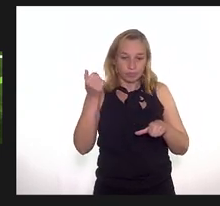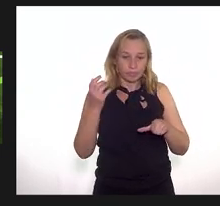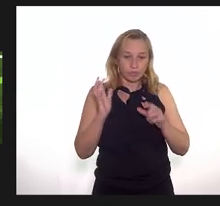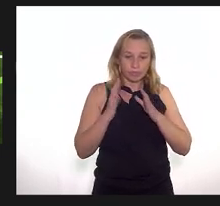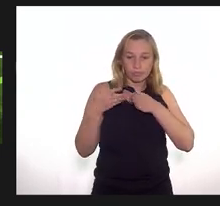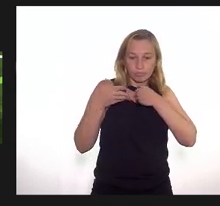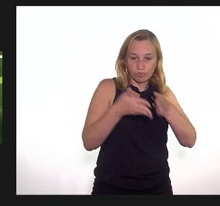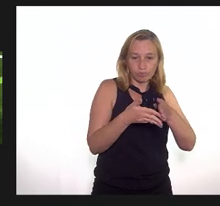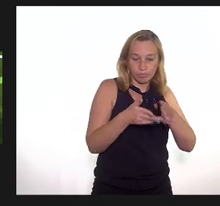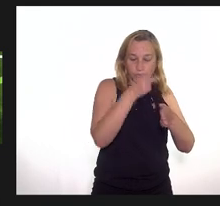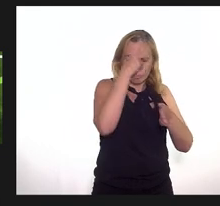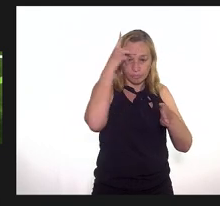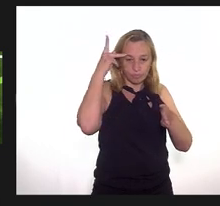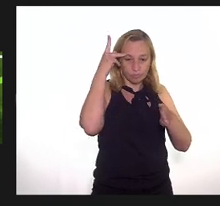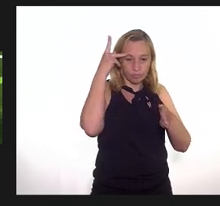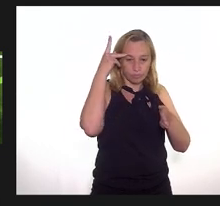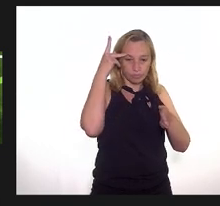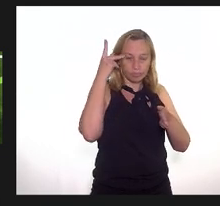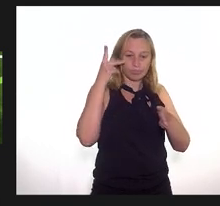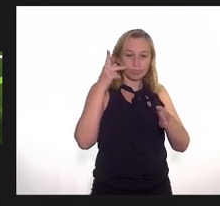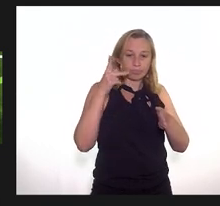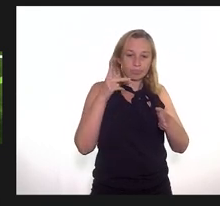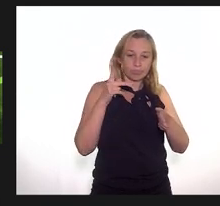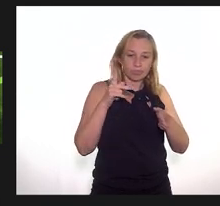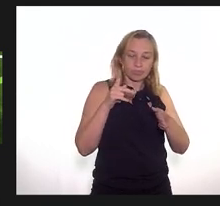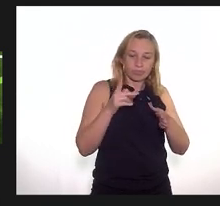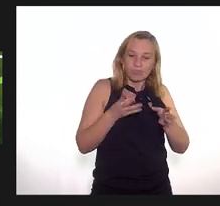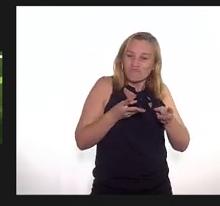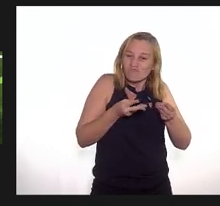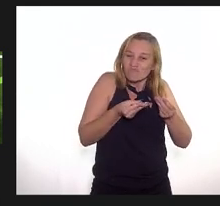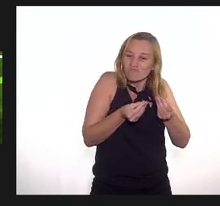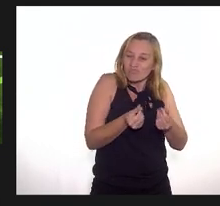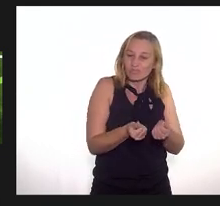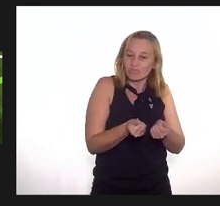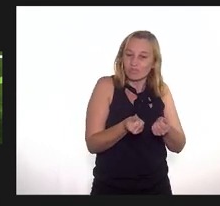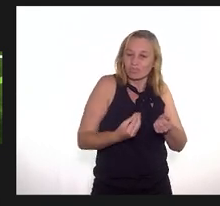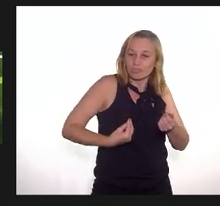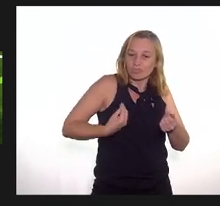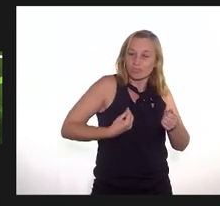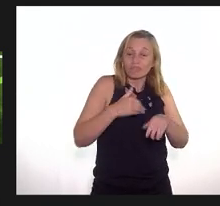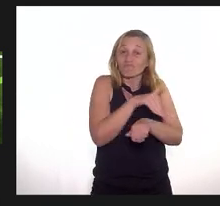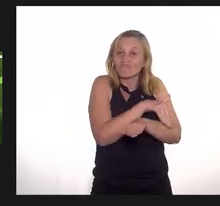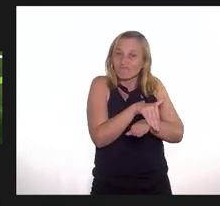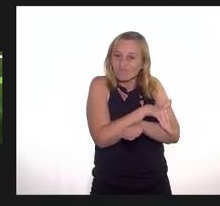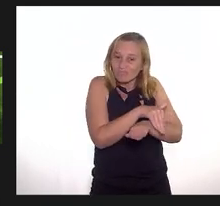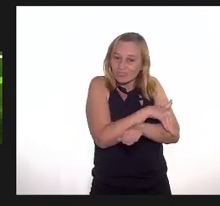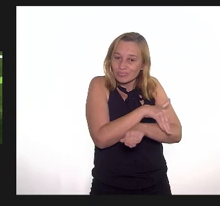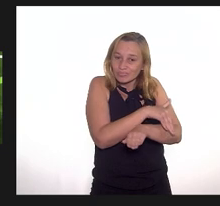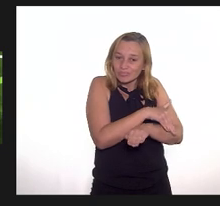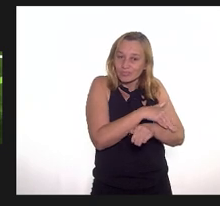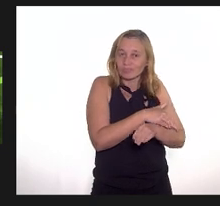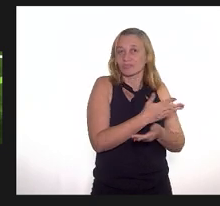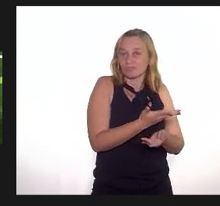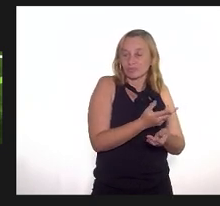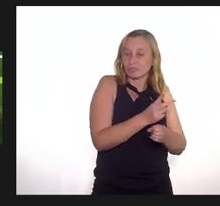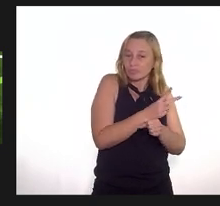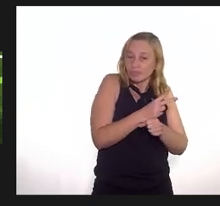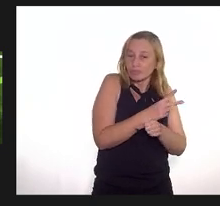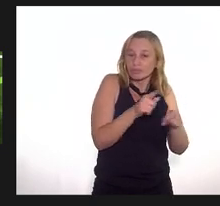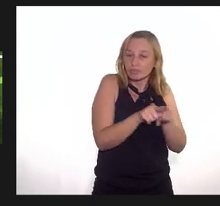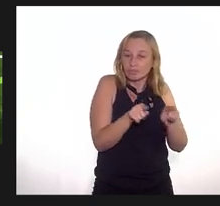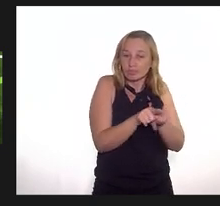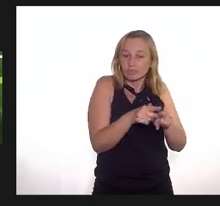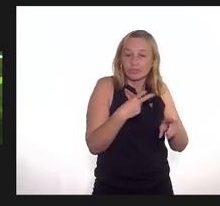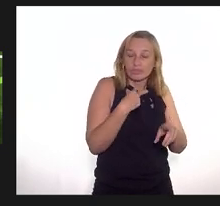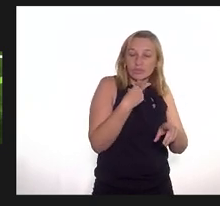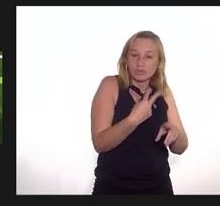pessoas que se encontram em uma situação de vulnerabilidade, pessoas em situação de rua. E procuramos também dar voz às pessoas que